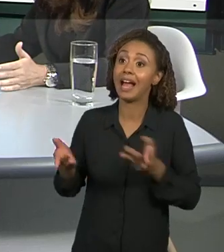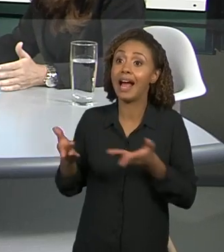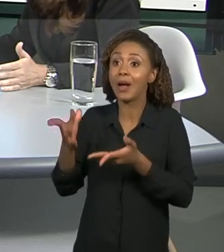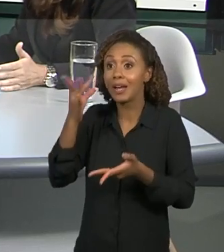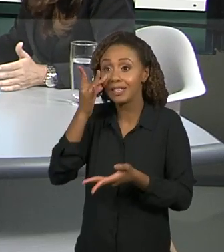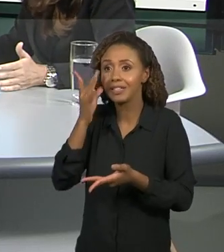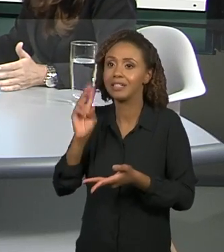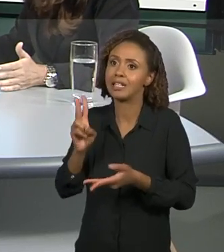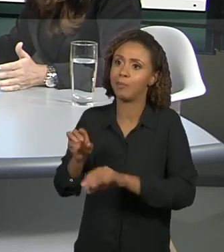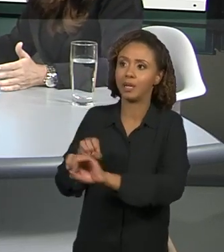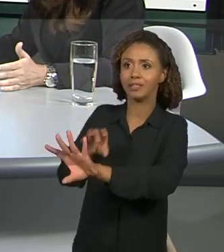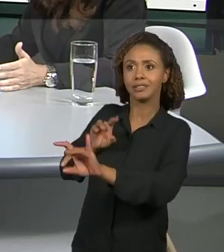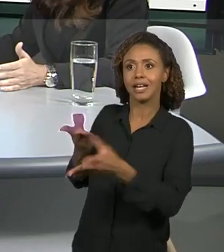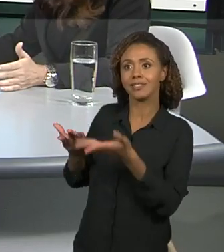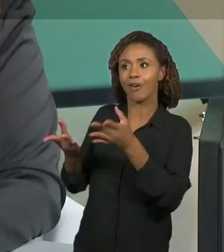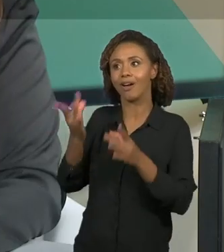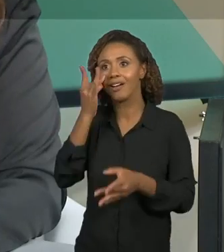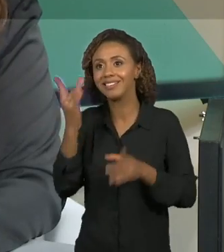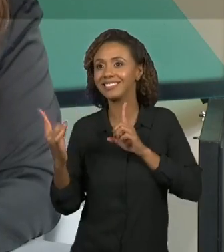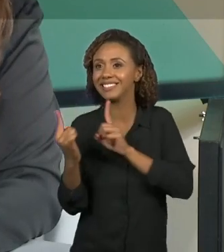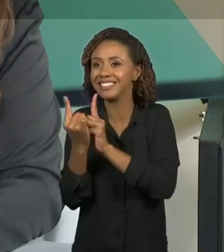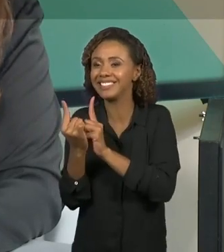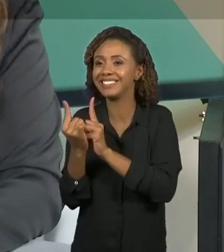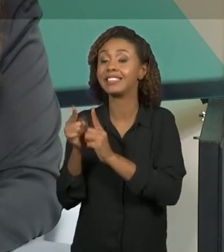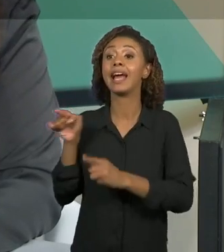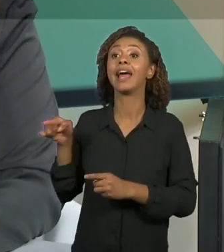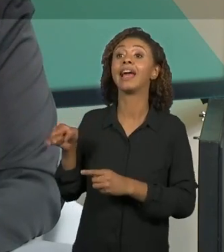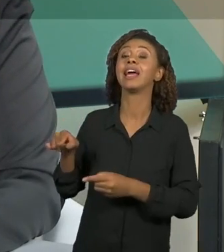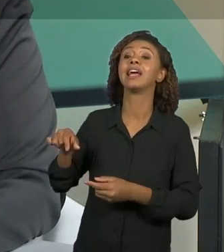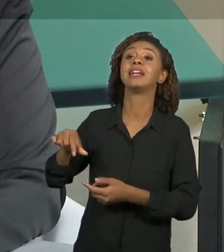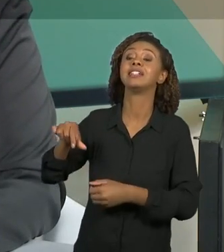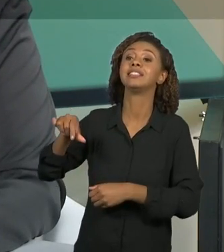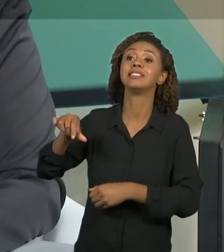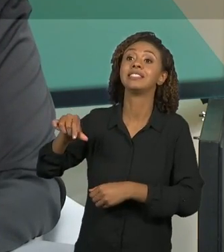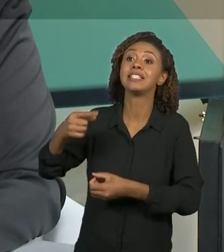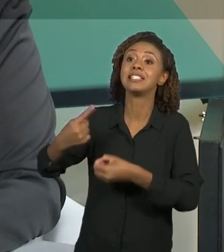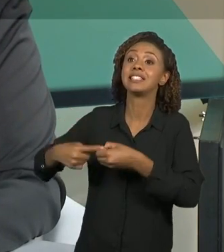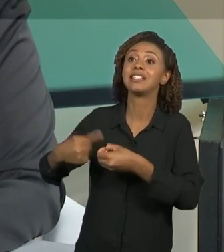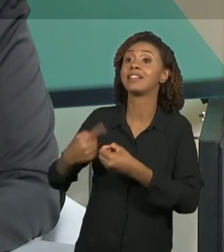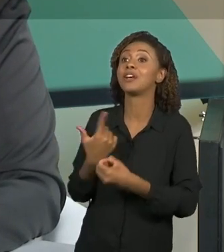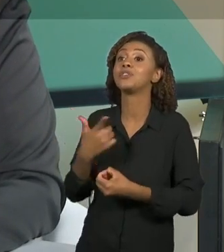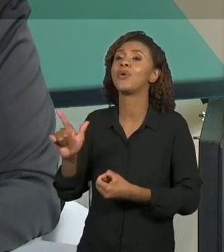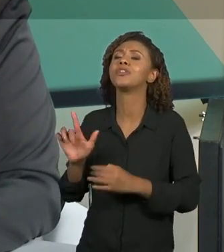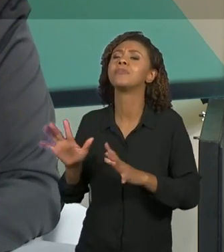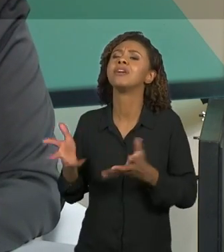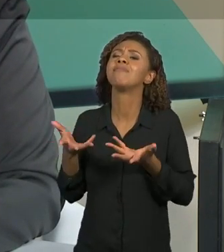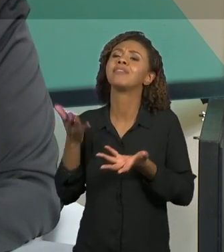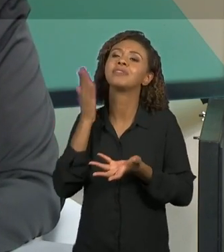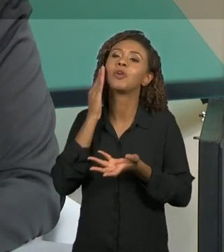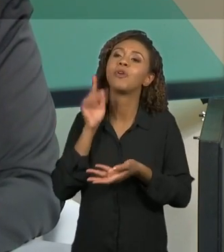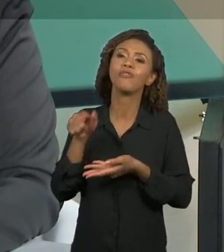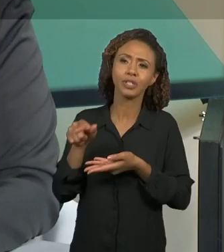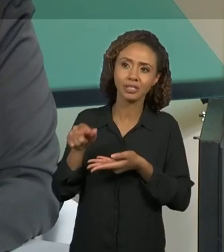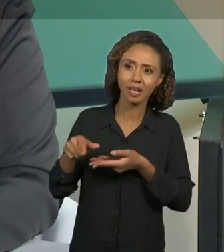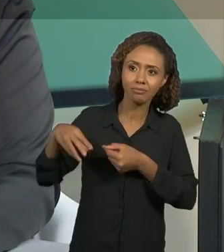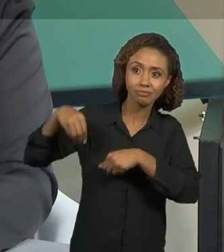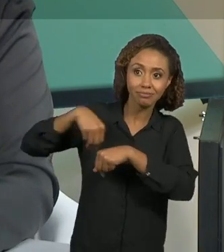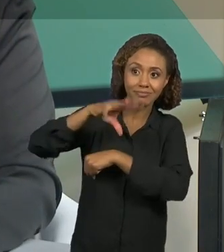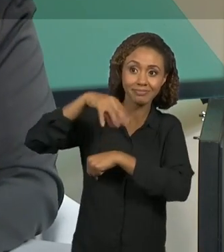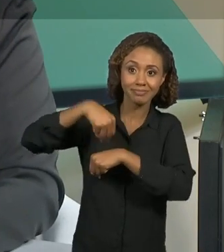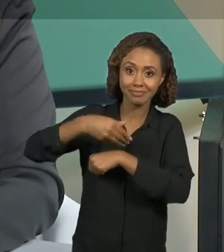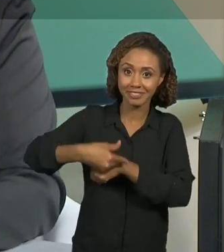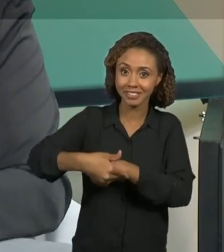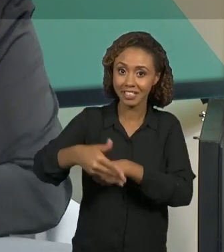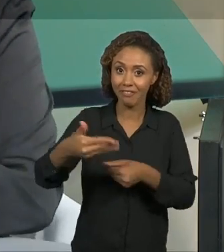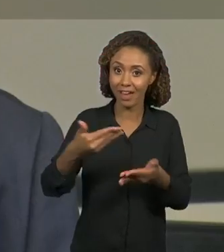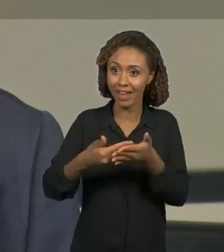presencial porque a gente tem que acertar distância né ele fica em outra cidade e eu gostaria de saber se você quer deixar algum recado também para a gente ir para